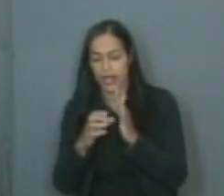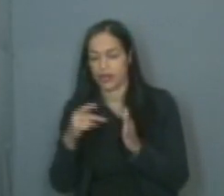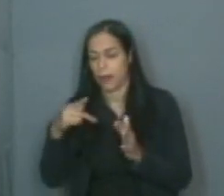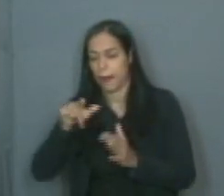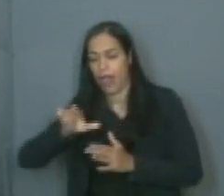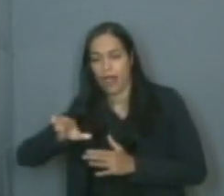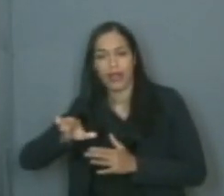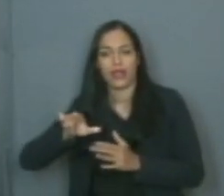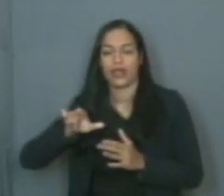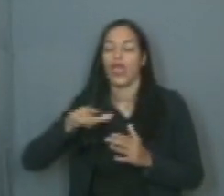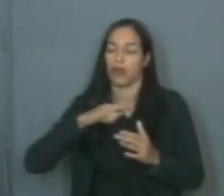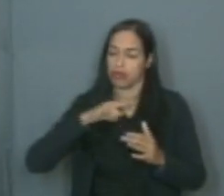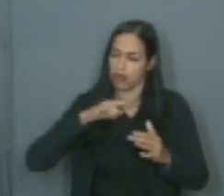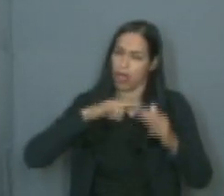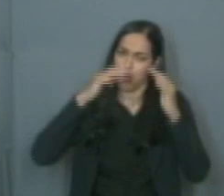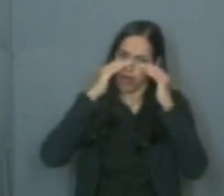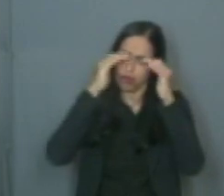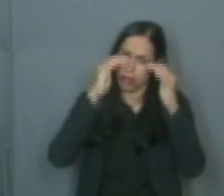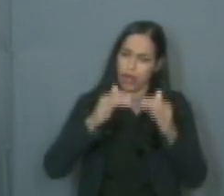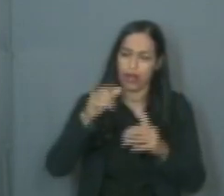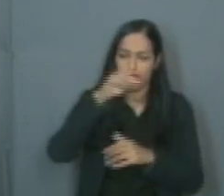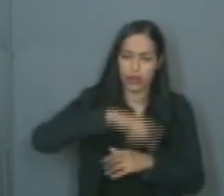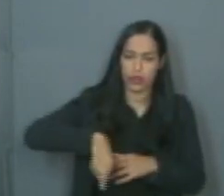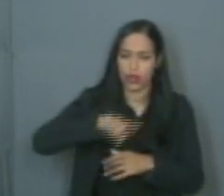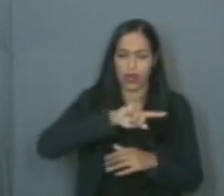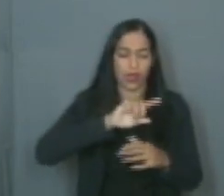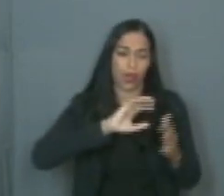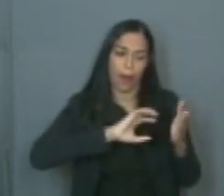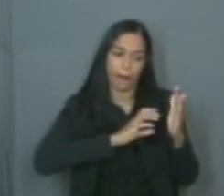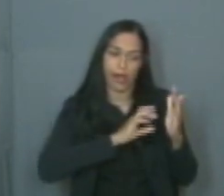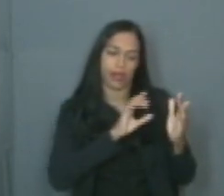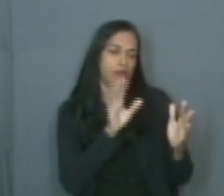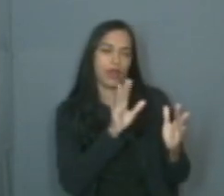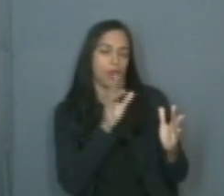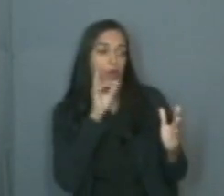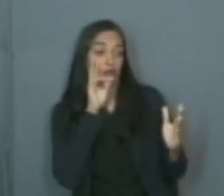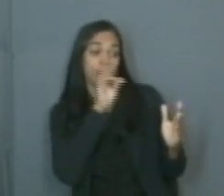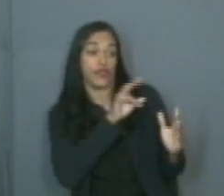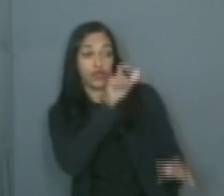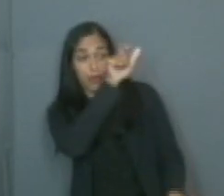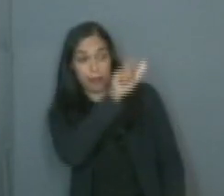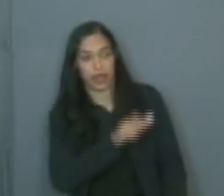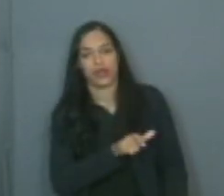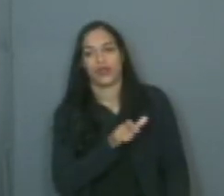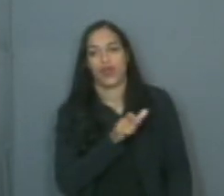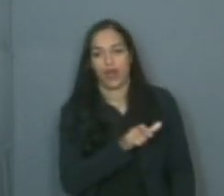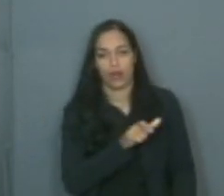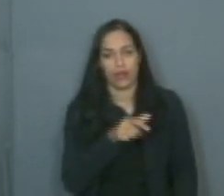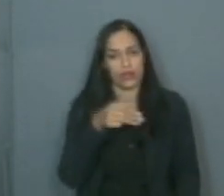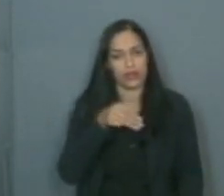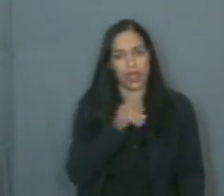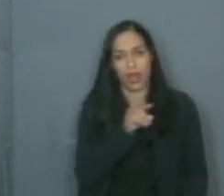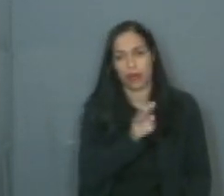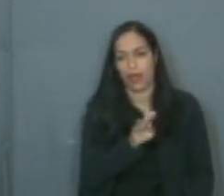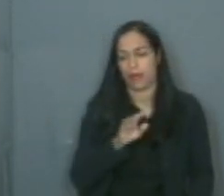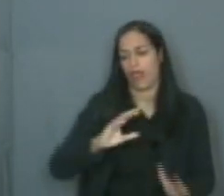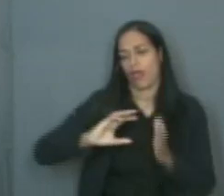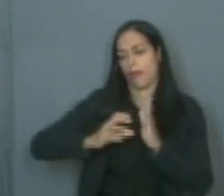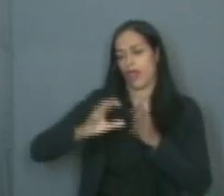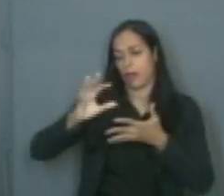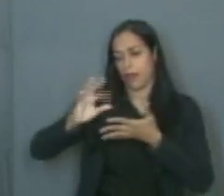partido aqui, eu tenho o maior respeito. Não é partido, eu vejo a pessoa, quem está no MDB,